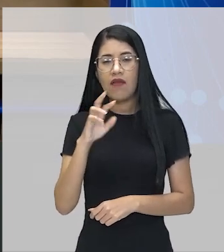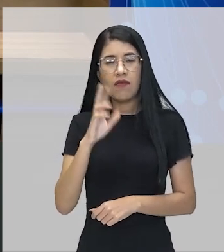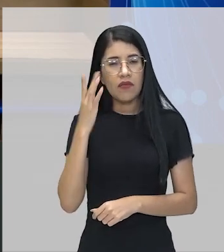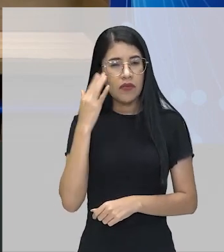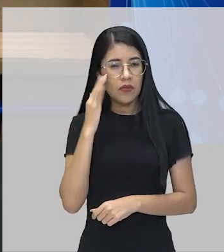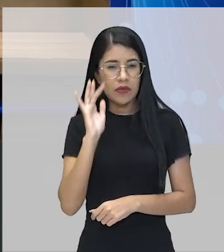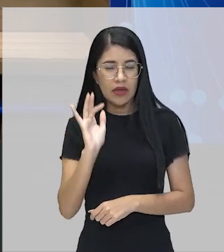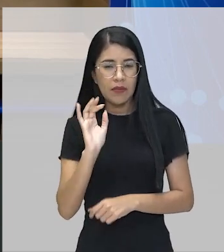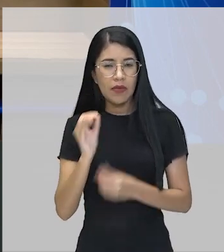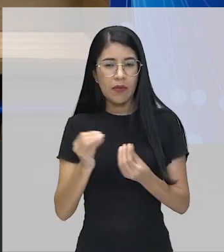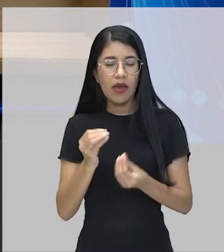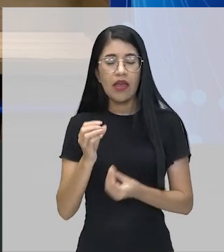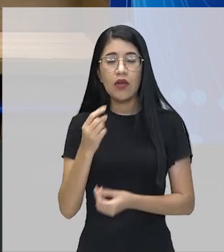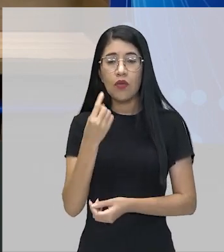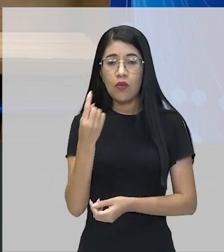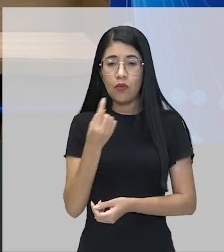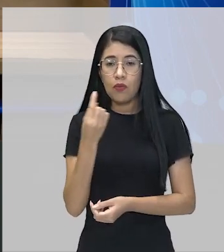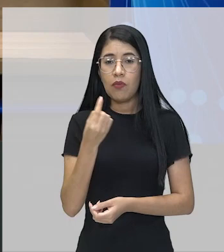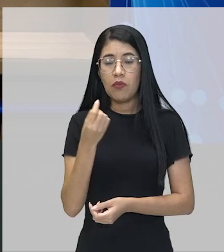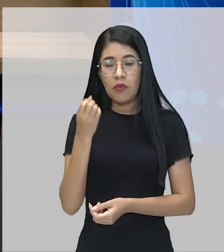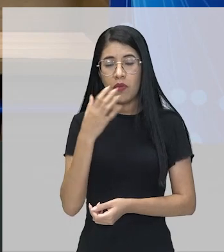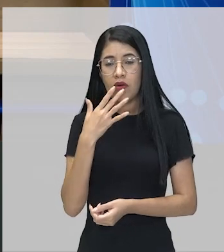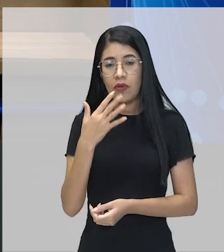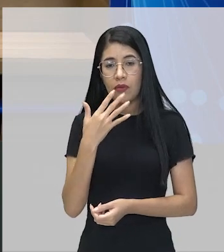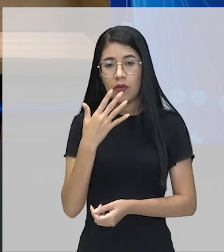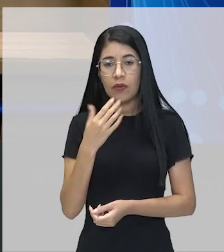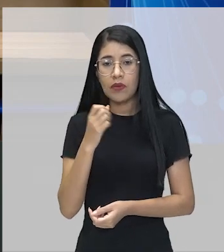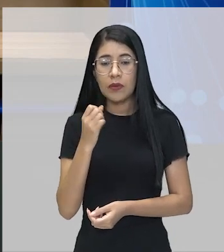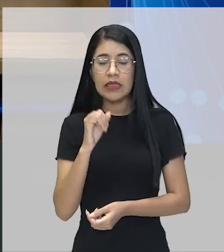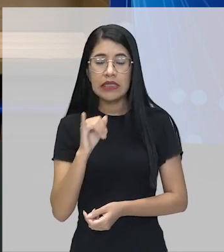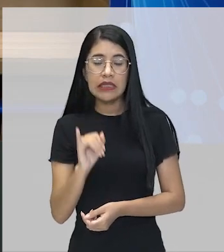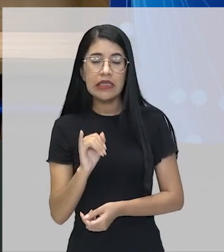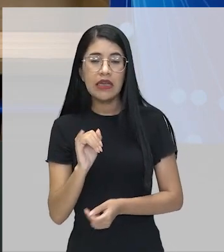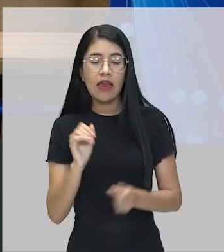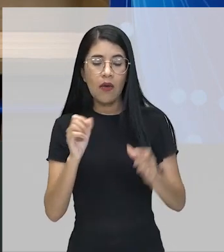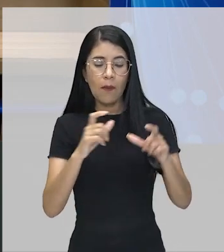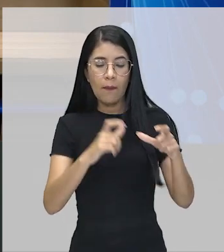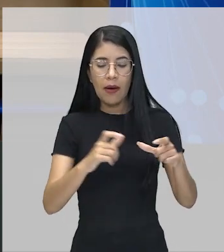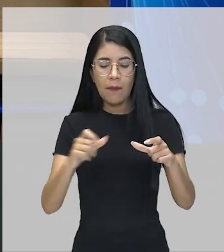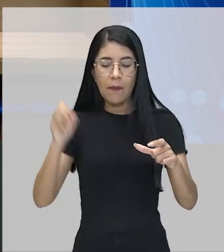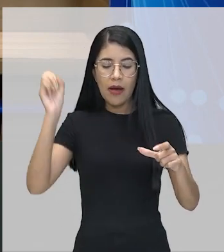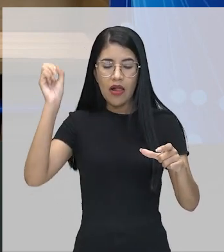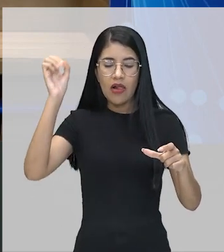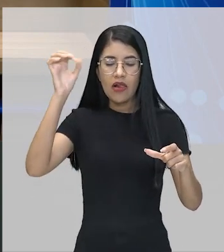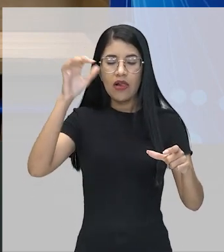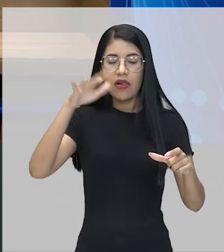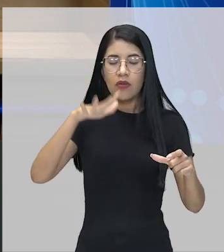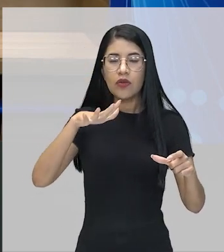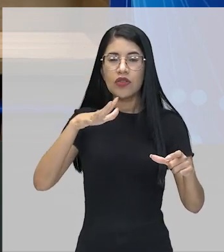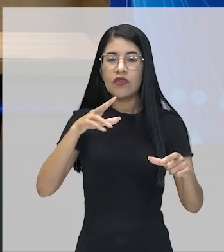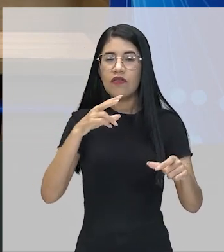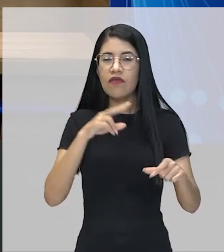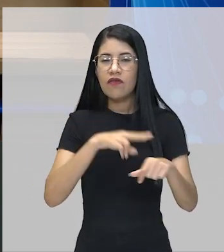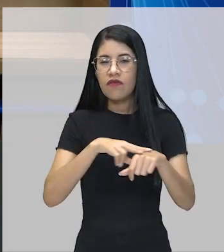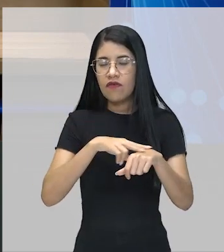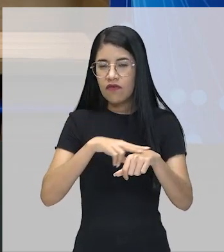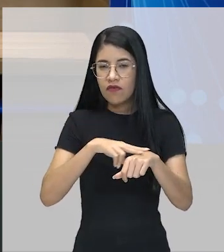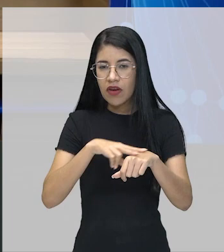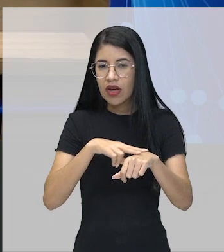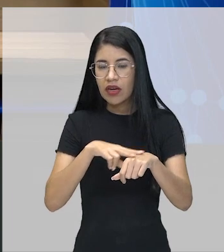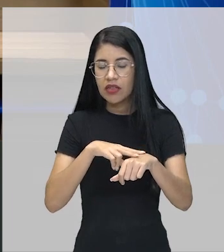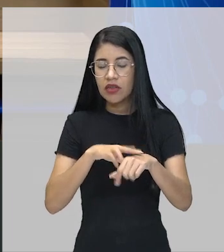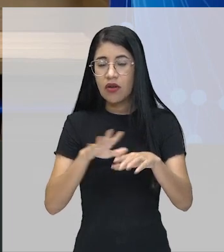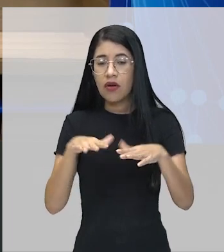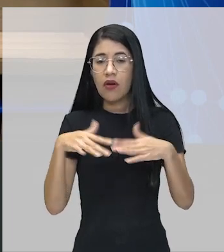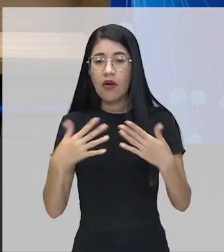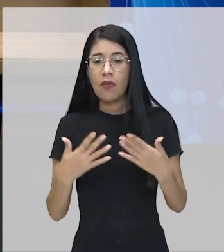é aquela que tem apenas uma cor. Então, se eu iluminar esses cartões, por exemplo, com uma luz monocromática verde, que cor será que